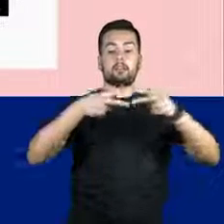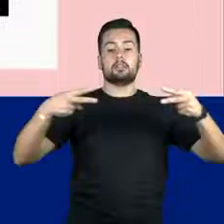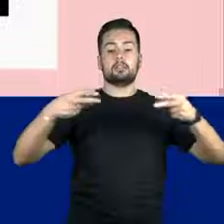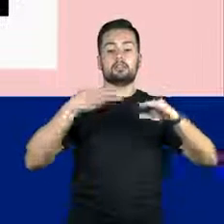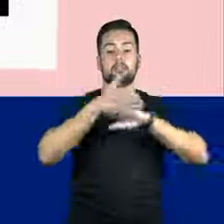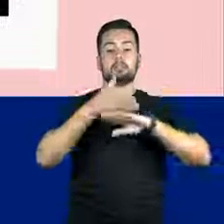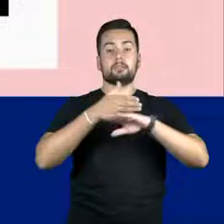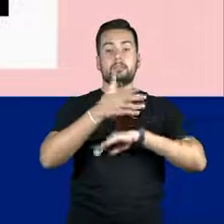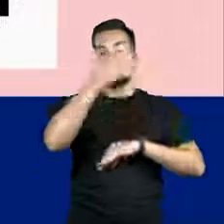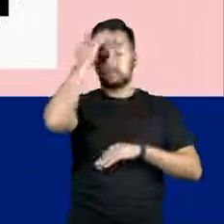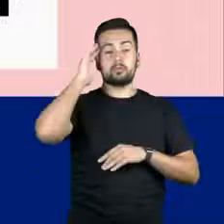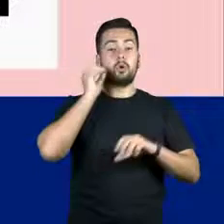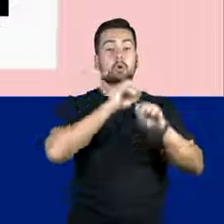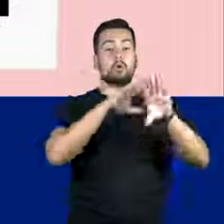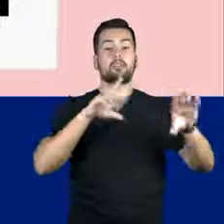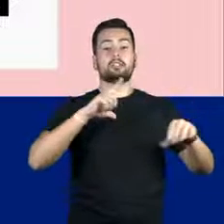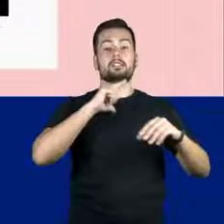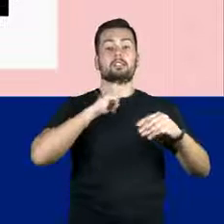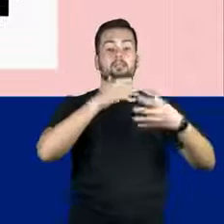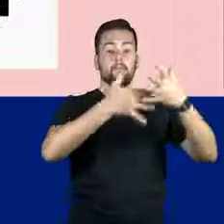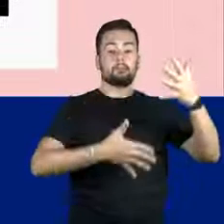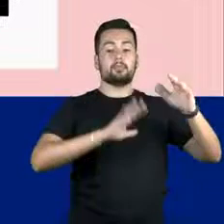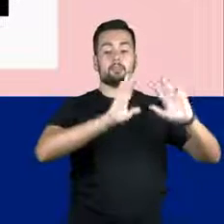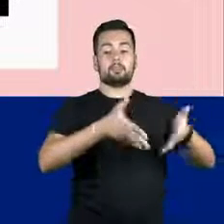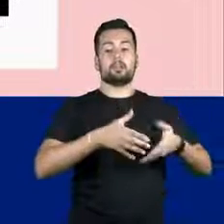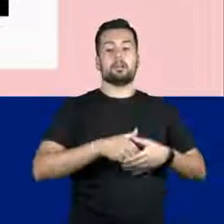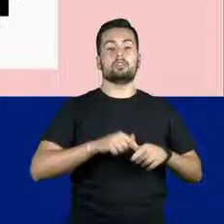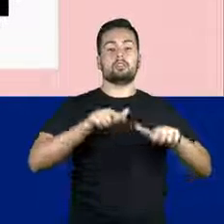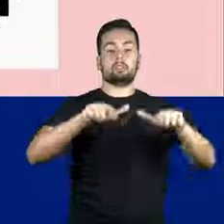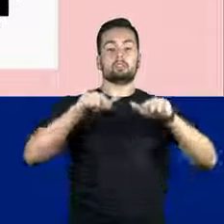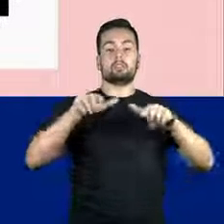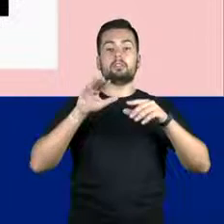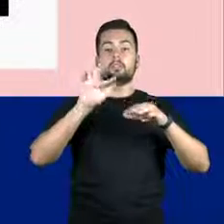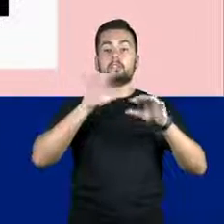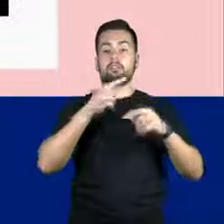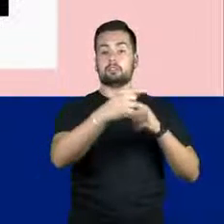comentários. O certificado de participação presencial pode ser retirado aqui na saída, tá?